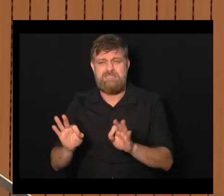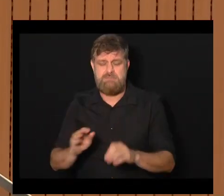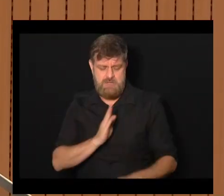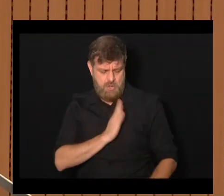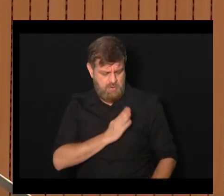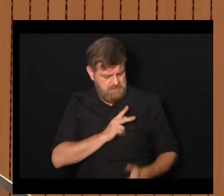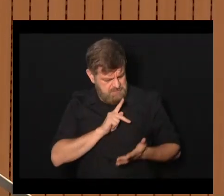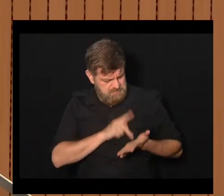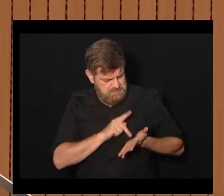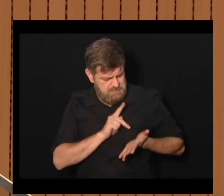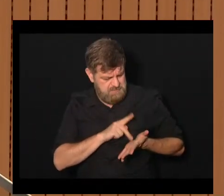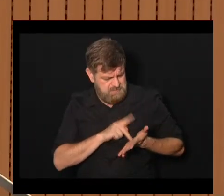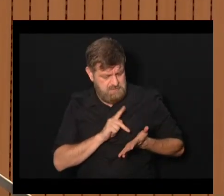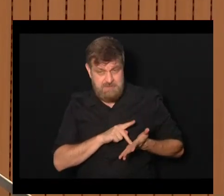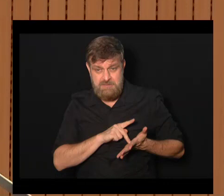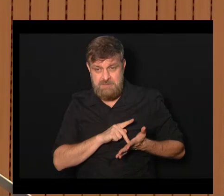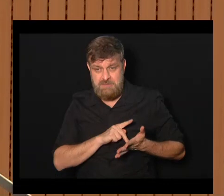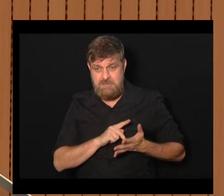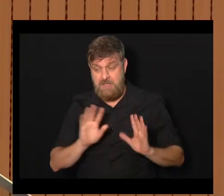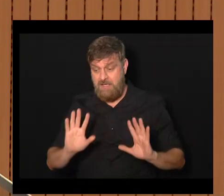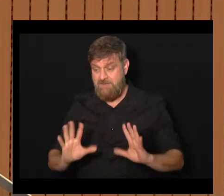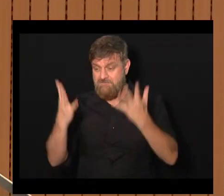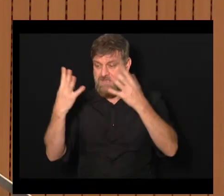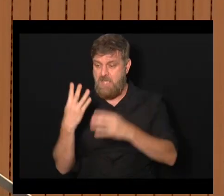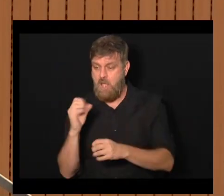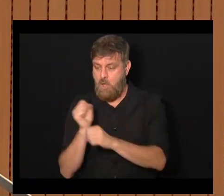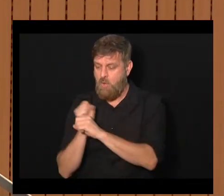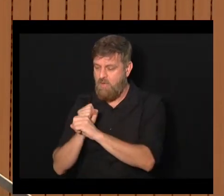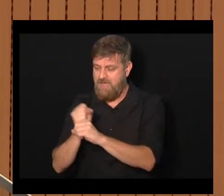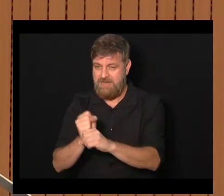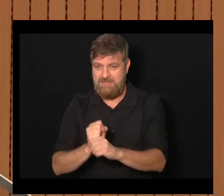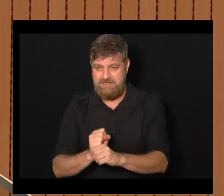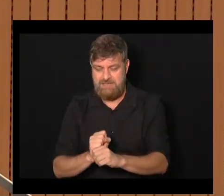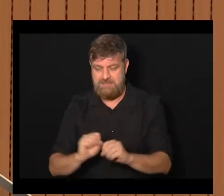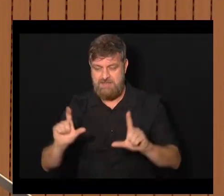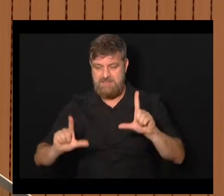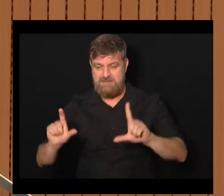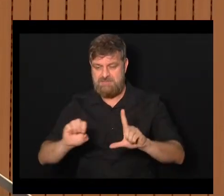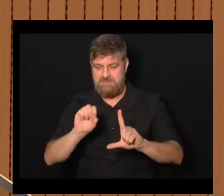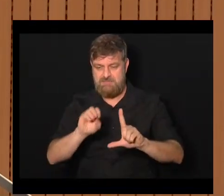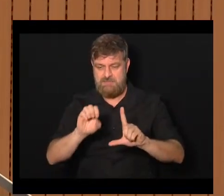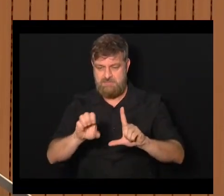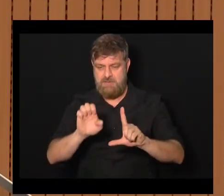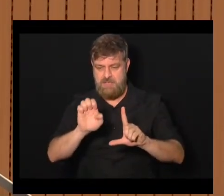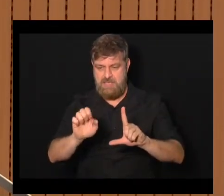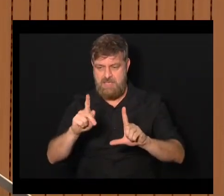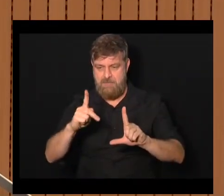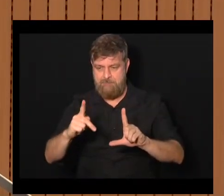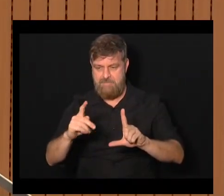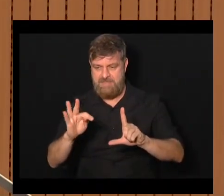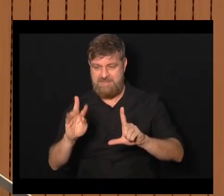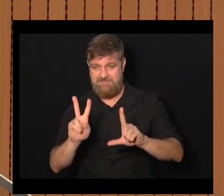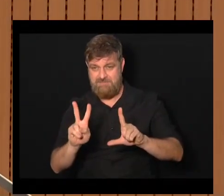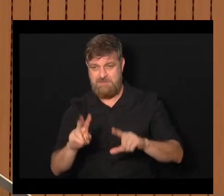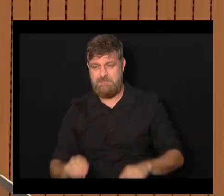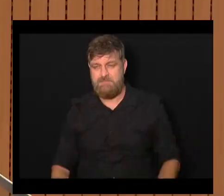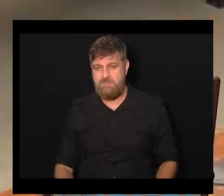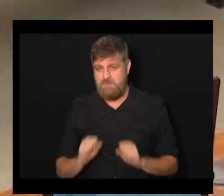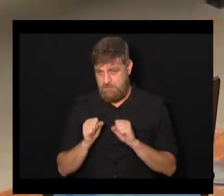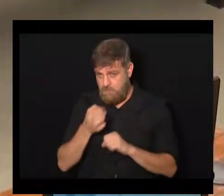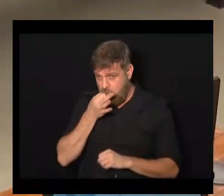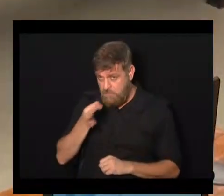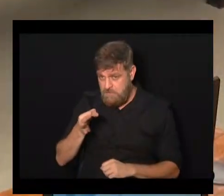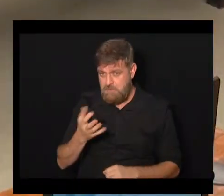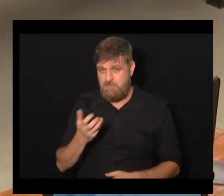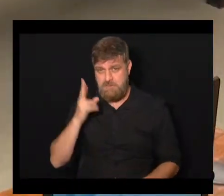fundo do coração, pelos 40 anos das emissoras pioneiras de televisão. Vereador, o senhor me dá uma parte? Pois não, vereador. Só lembrando